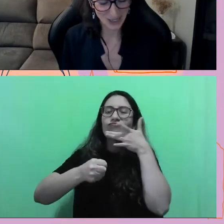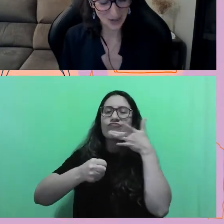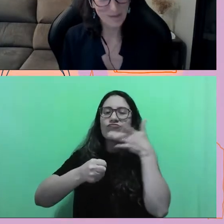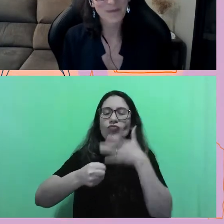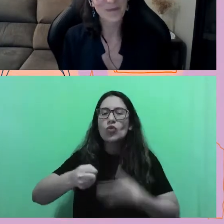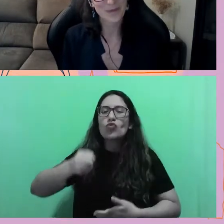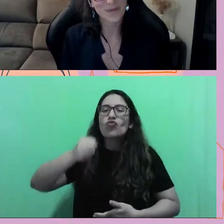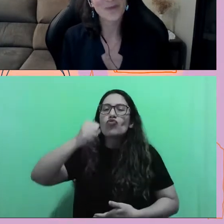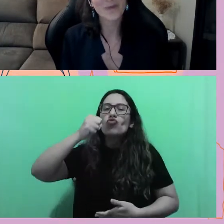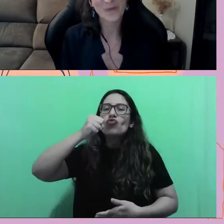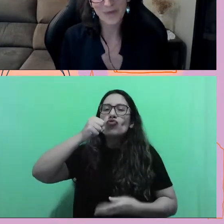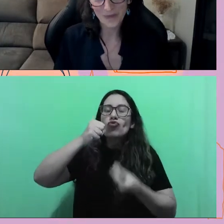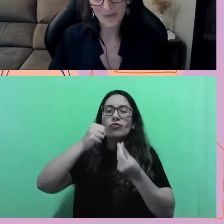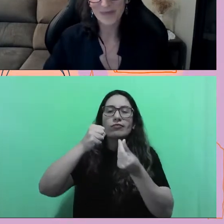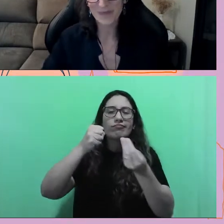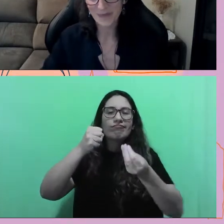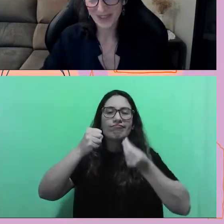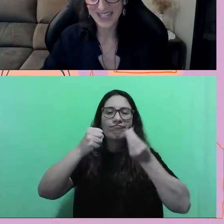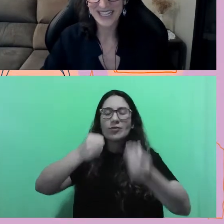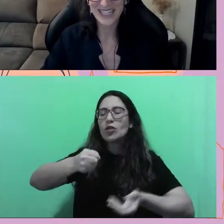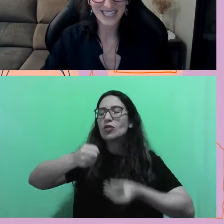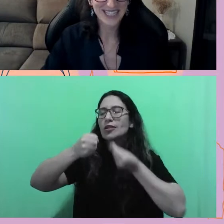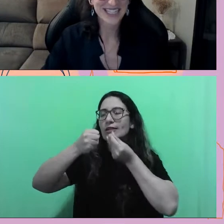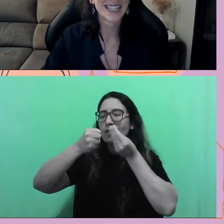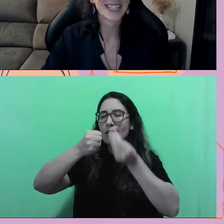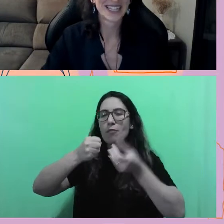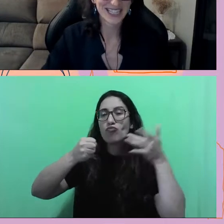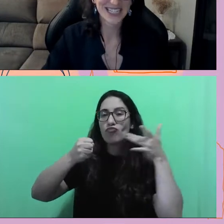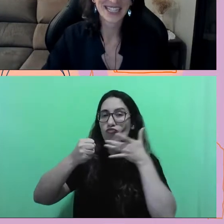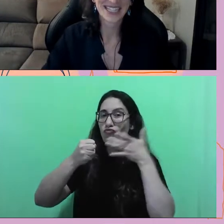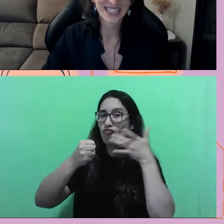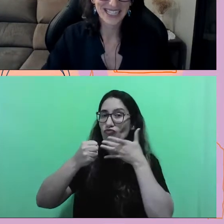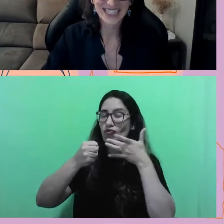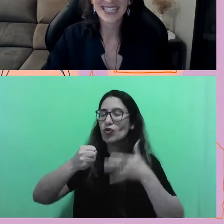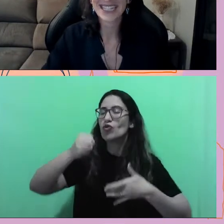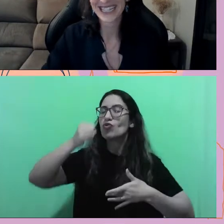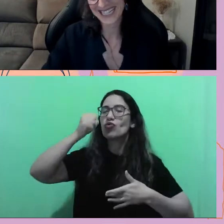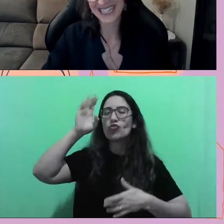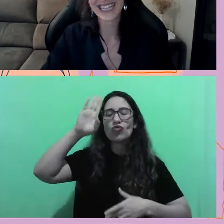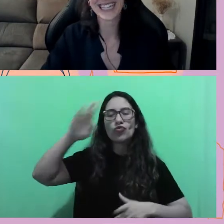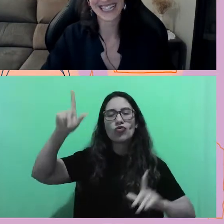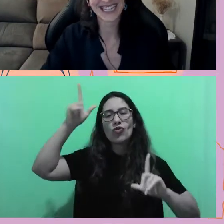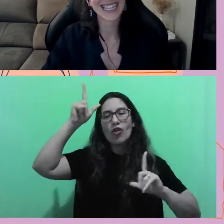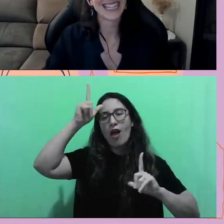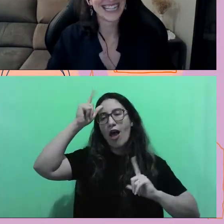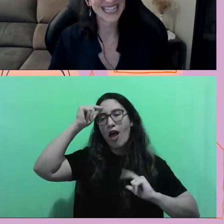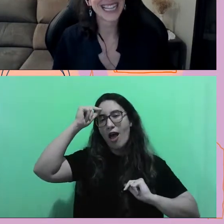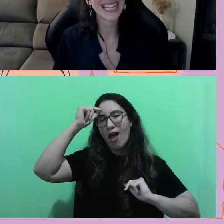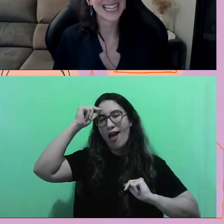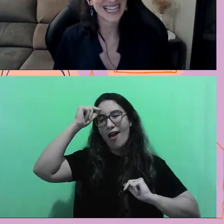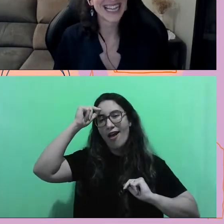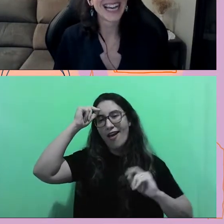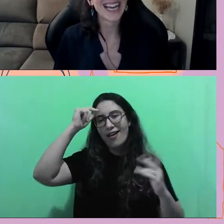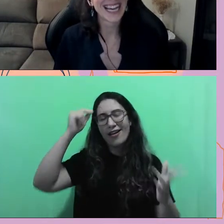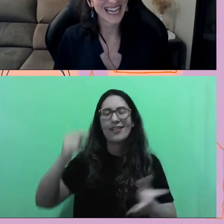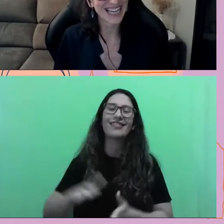As notas que a cerveja traz, e aí, ó, fui dormir ali sonhando com aquela cervejinha, ó, rodei igual um